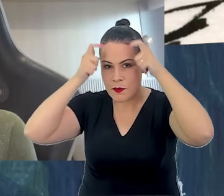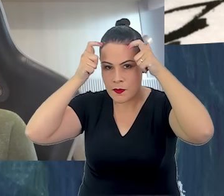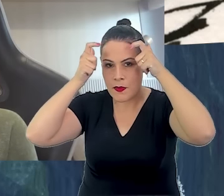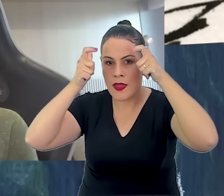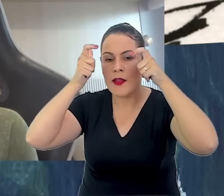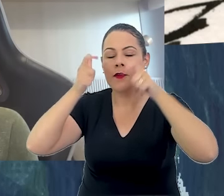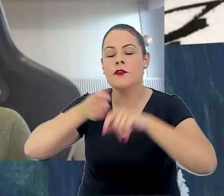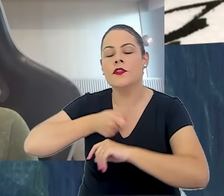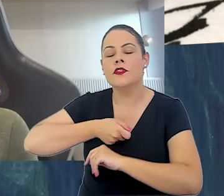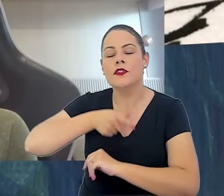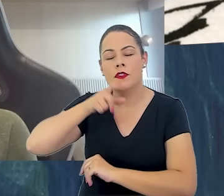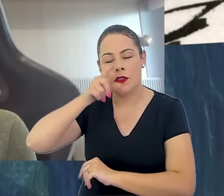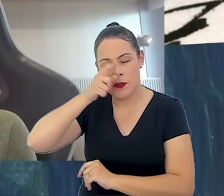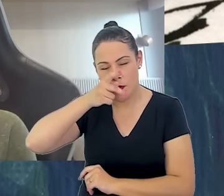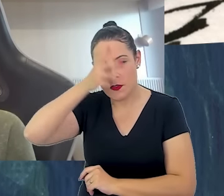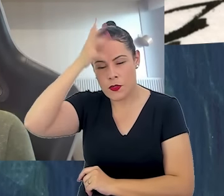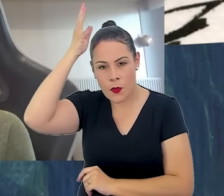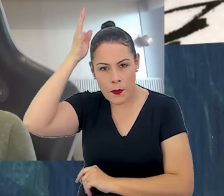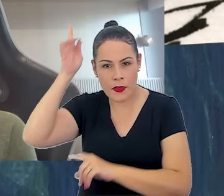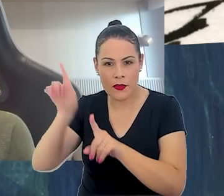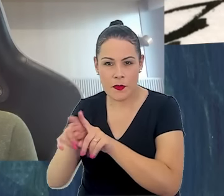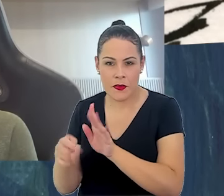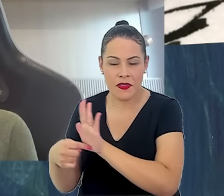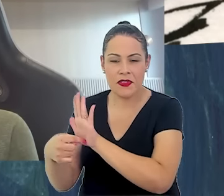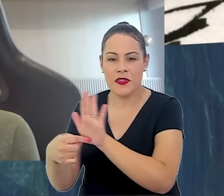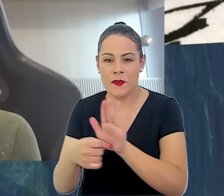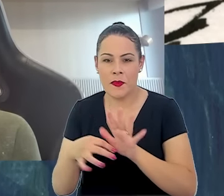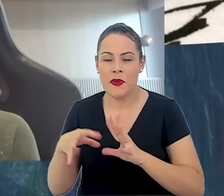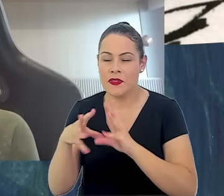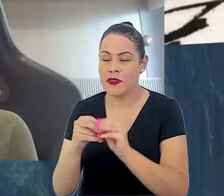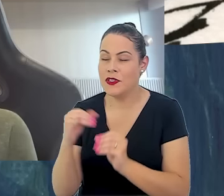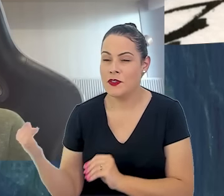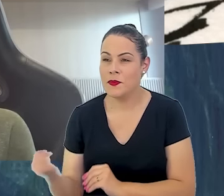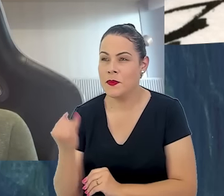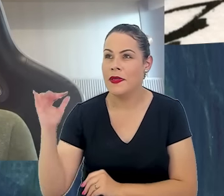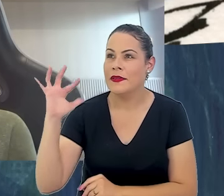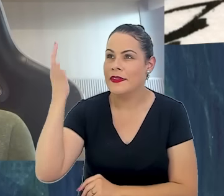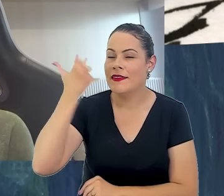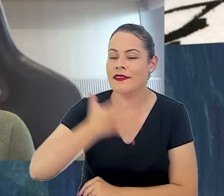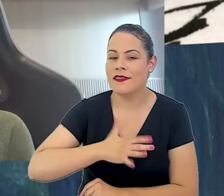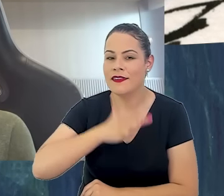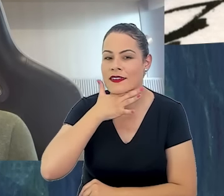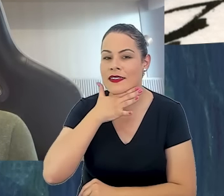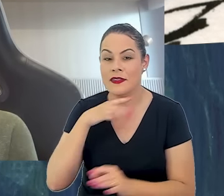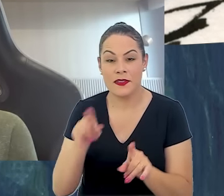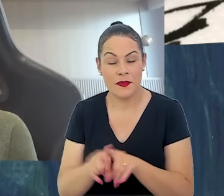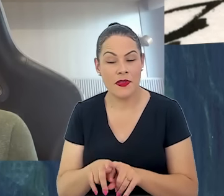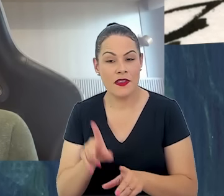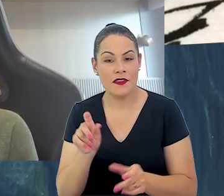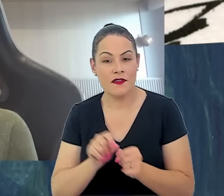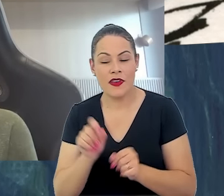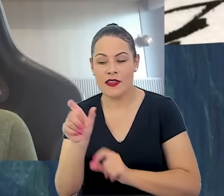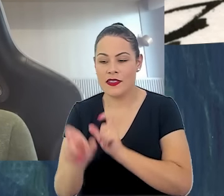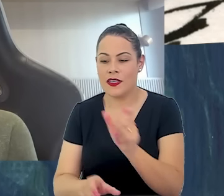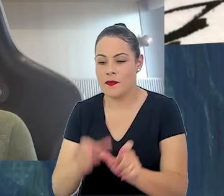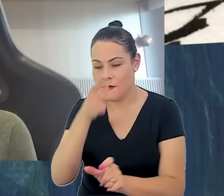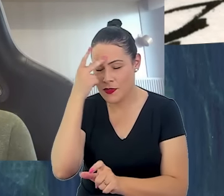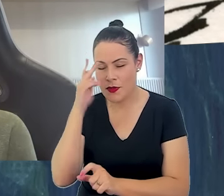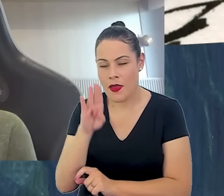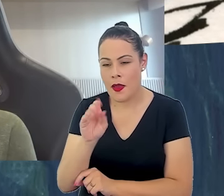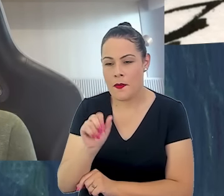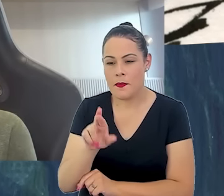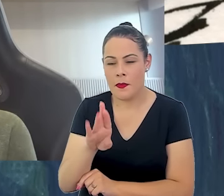momento importante de uma grande crise climática que faz com que os bárbaros busquem,